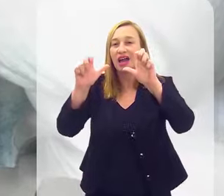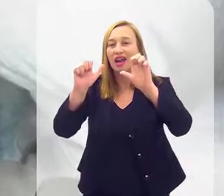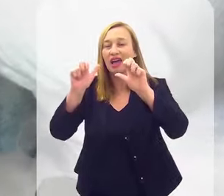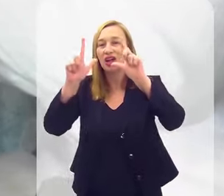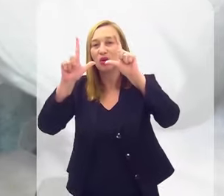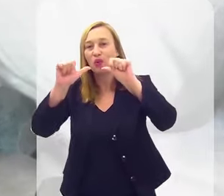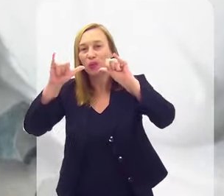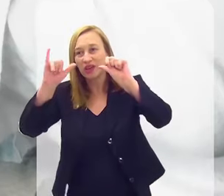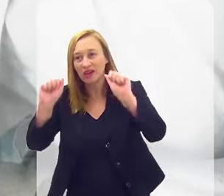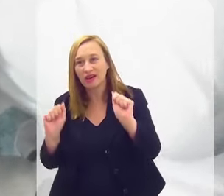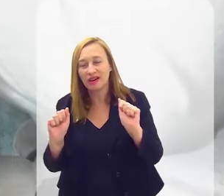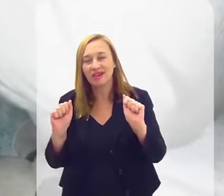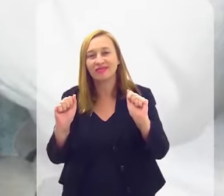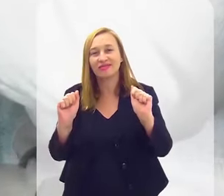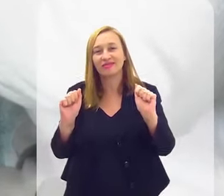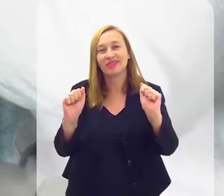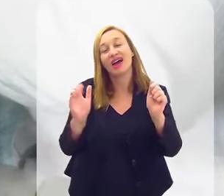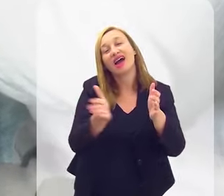aleluia